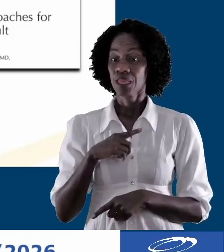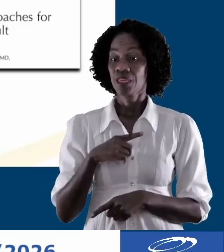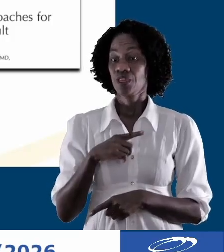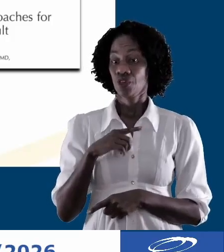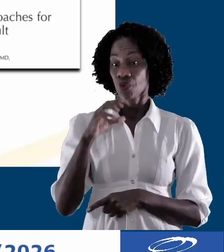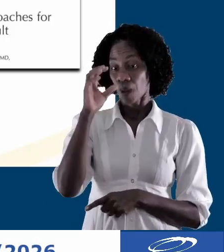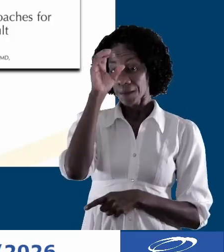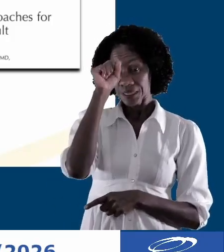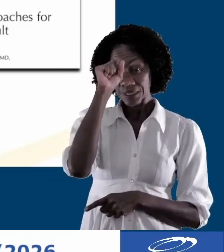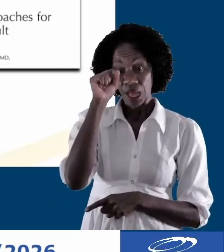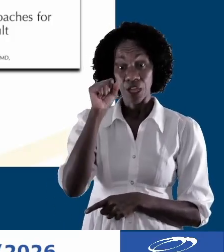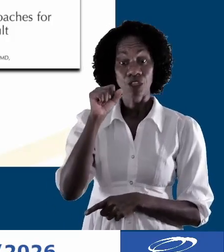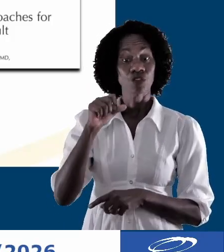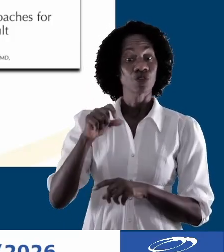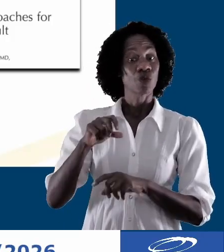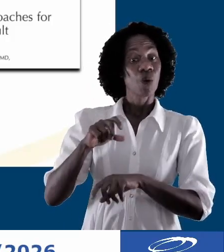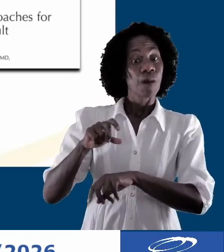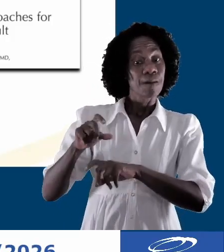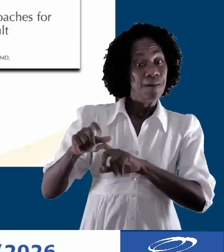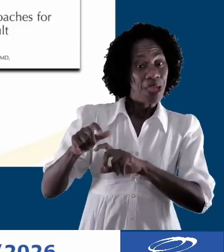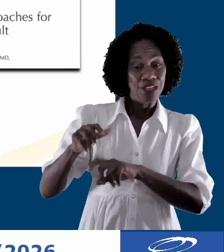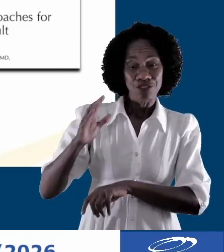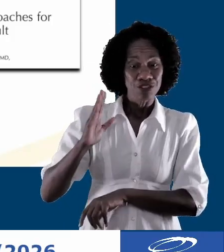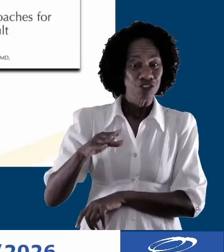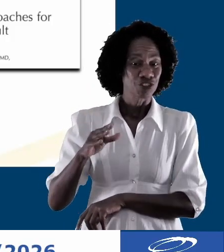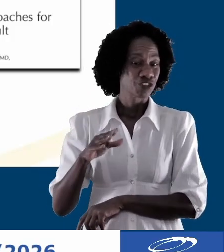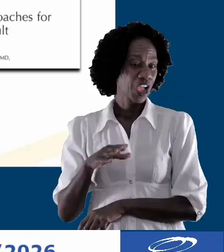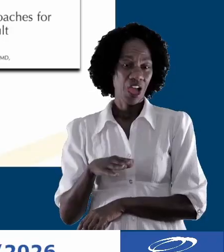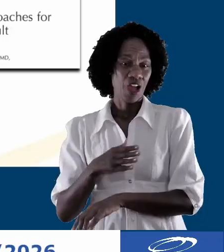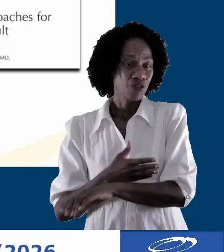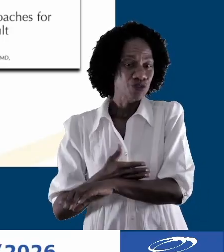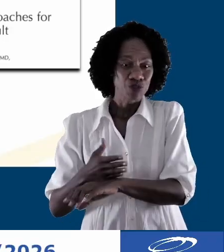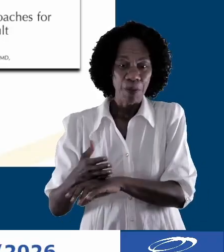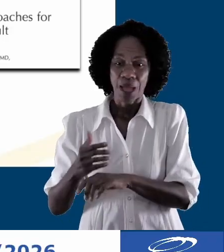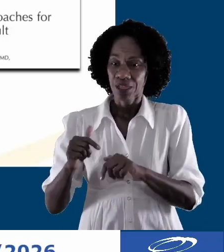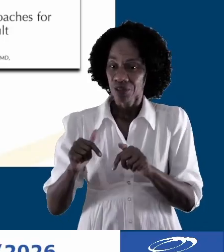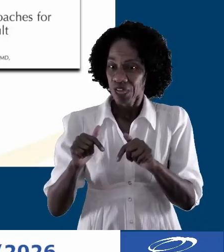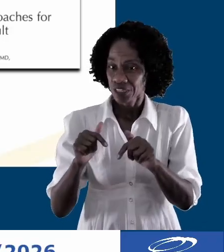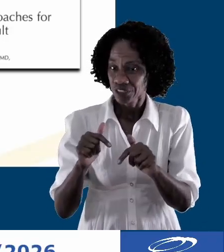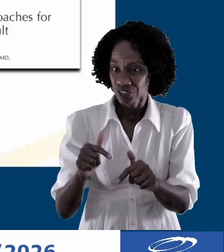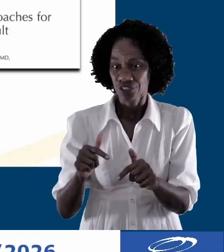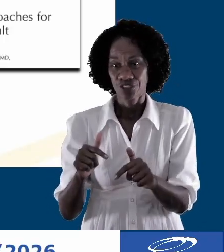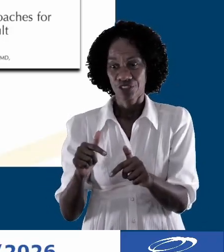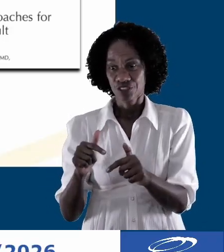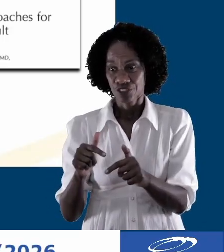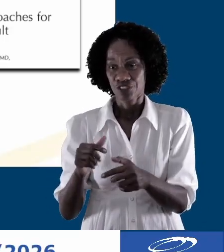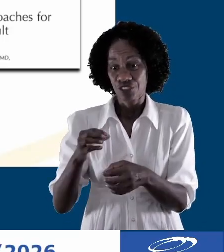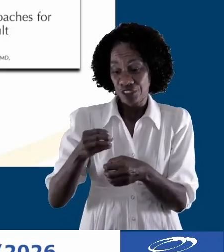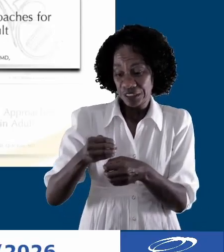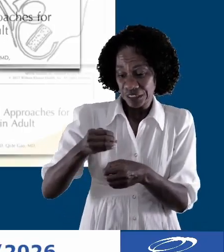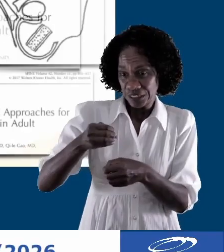acostumado a fazer, é colocar parafuso pedicular e descomprimir pela via posterior. Existe uma facilidade maior de recurso.